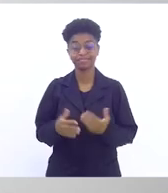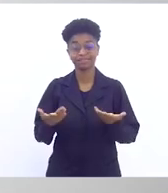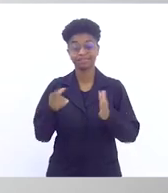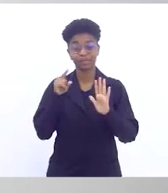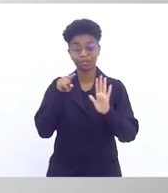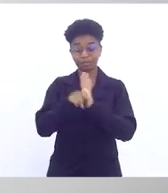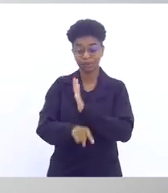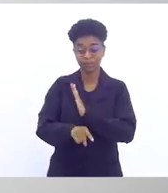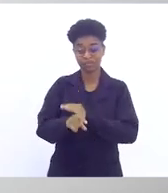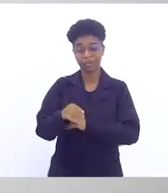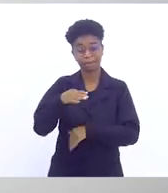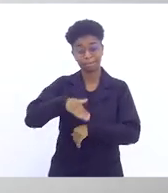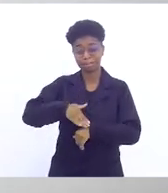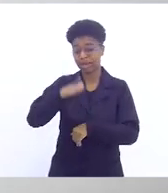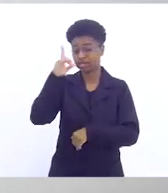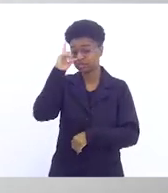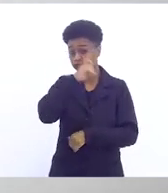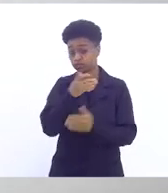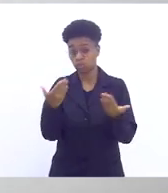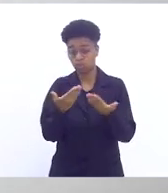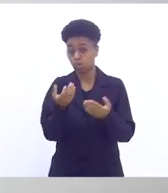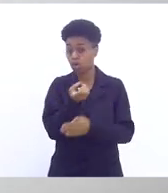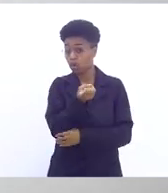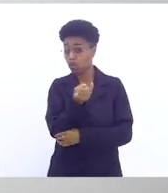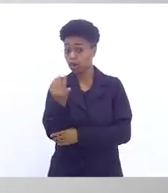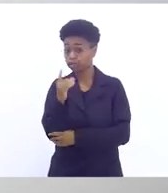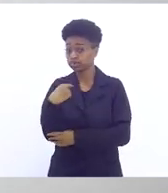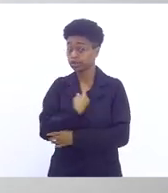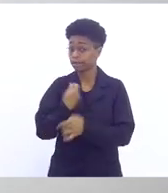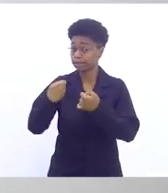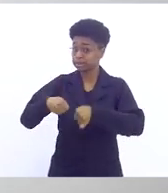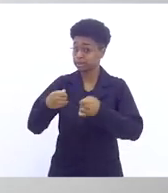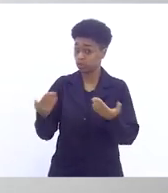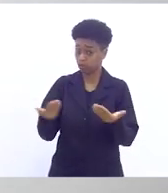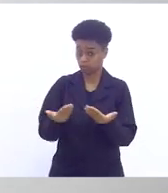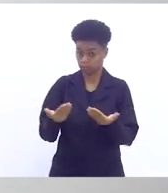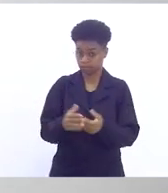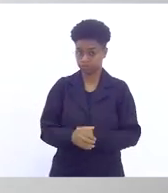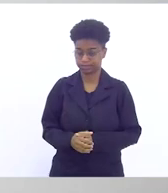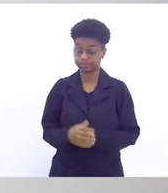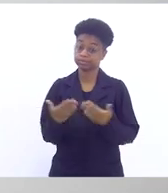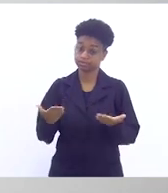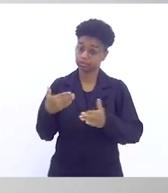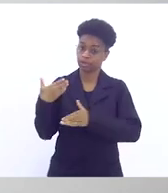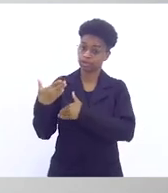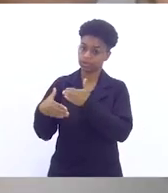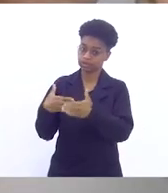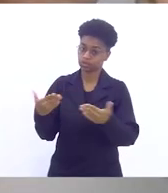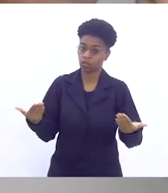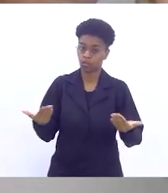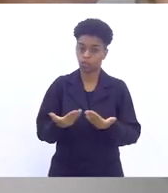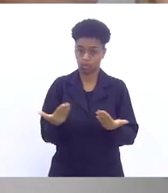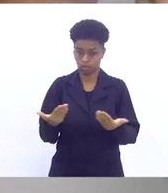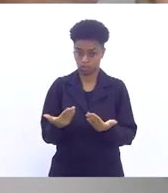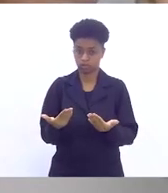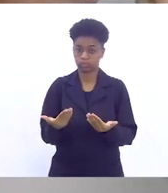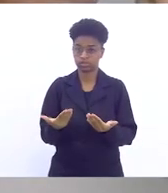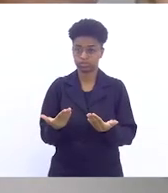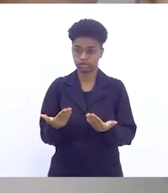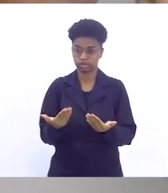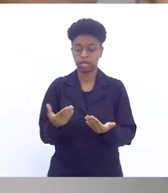mais difícil hoje quantos Engenheiros de arquitetos precisamos hoje esse processo hoje tá no próprio